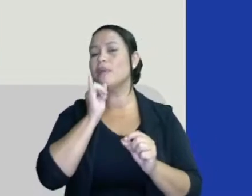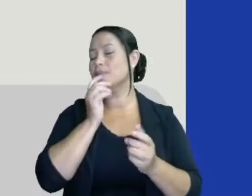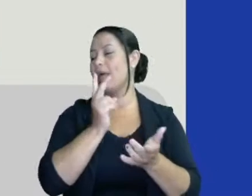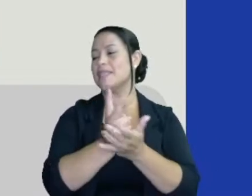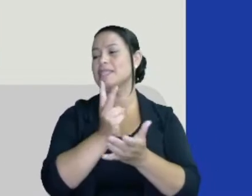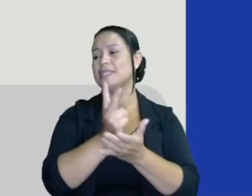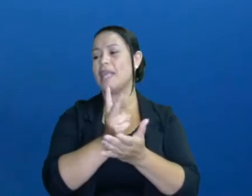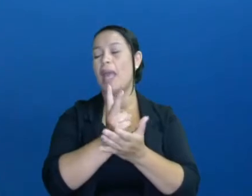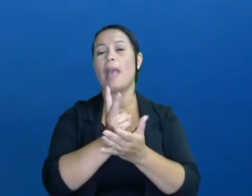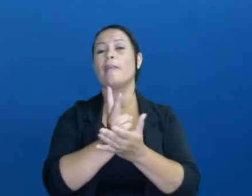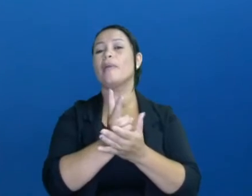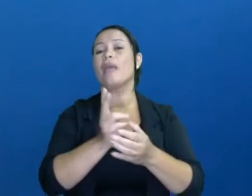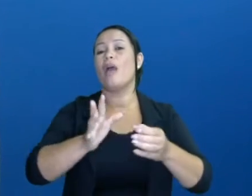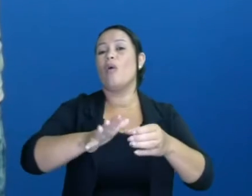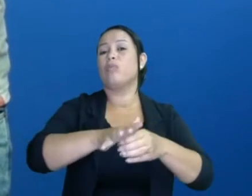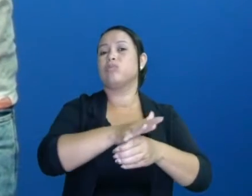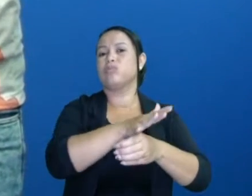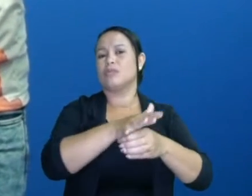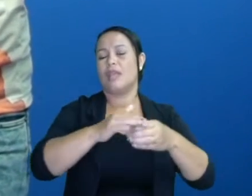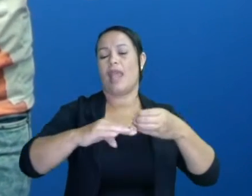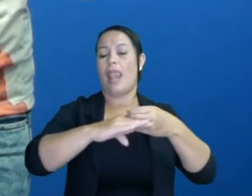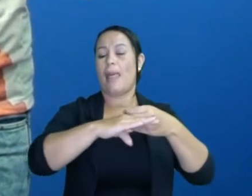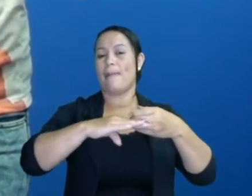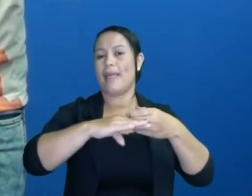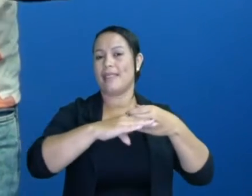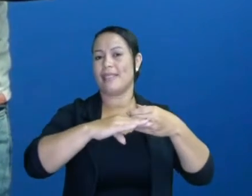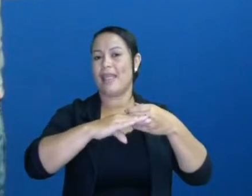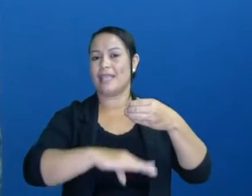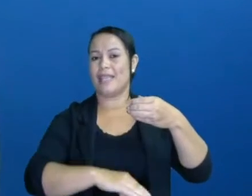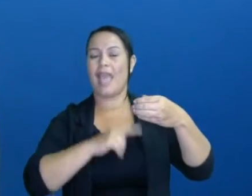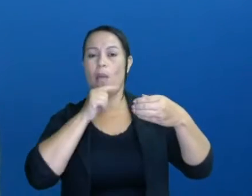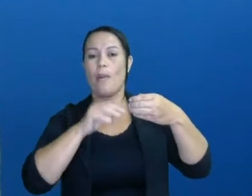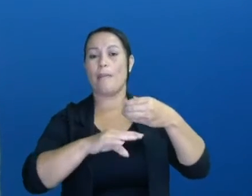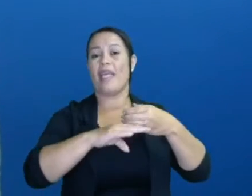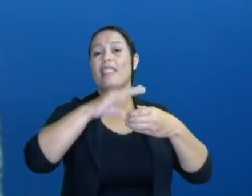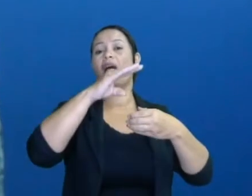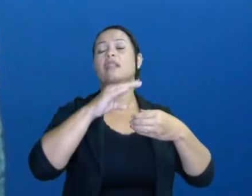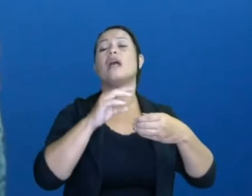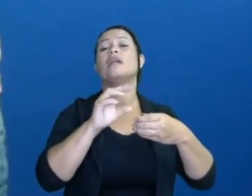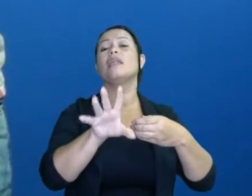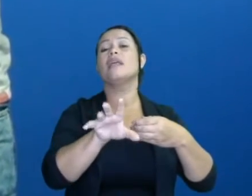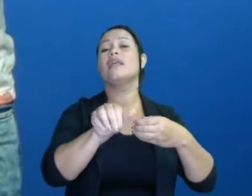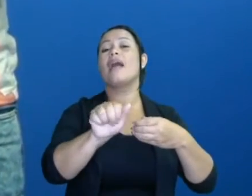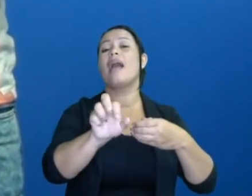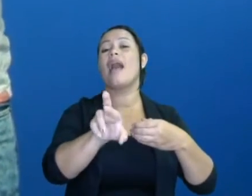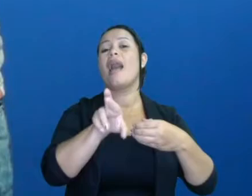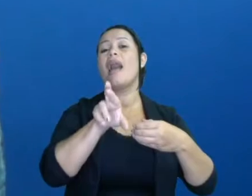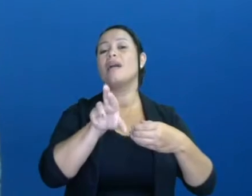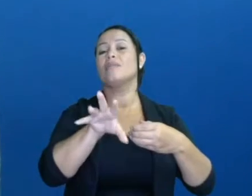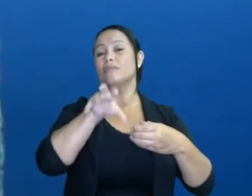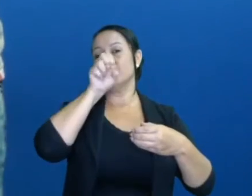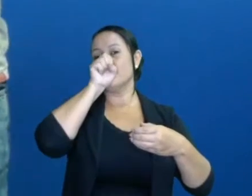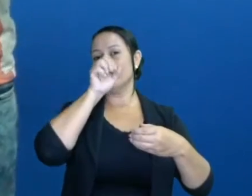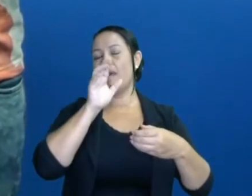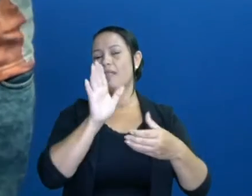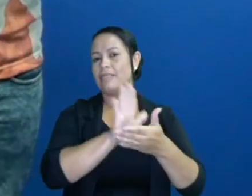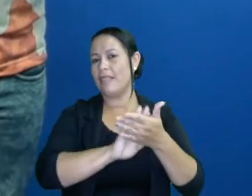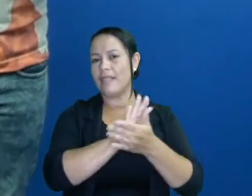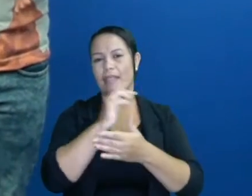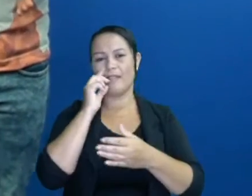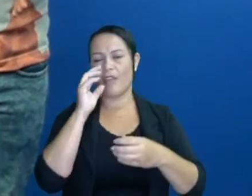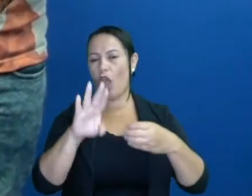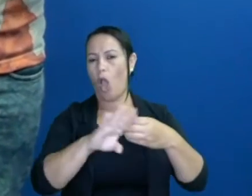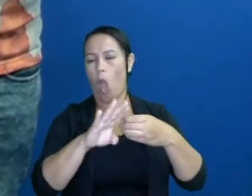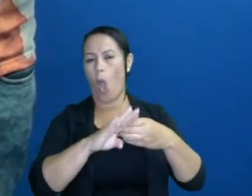sempre cheio, pois ele está com metade de ar e metade de água. Então, gente, nada de ver copo